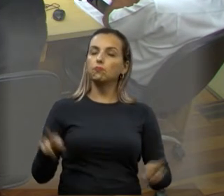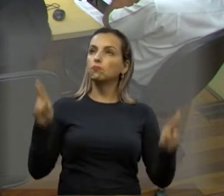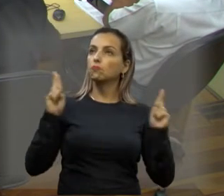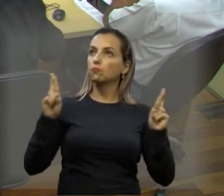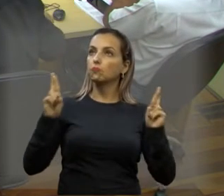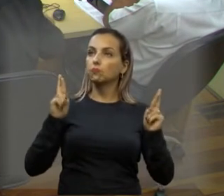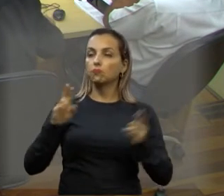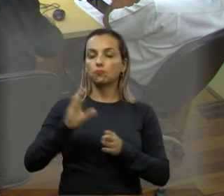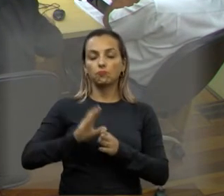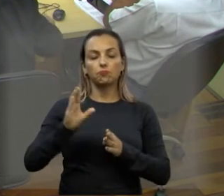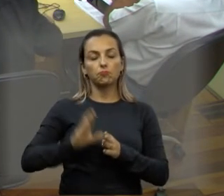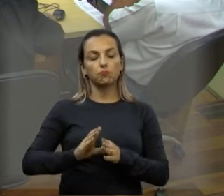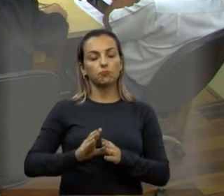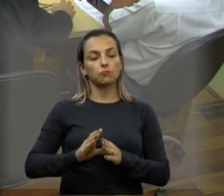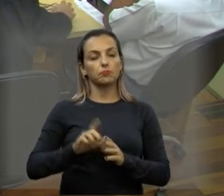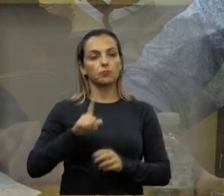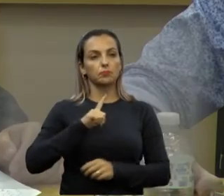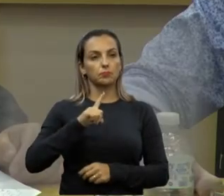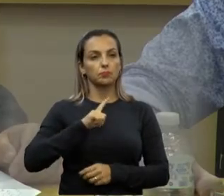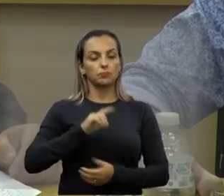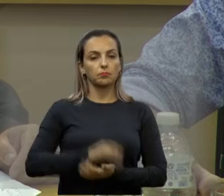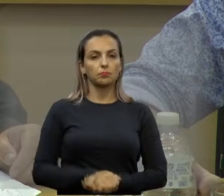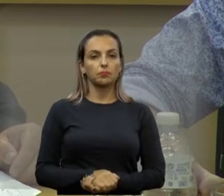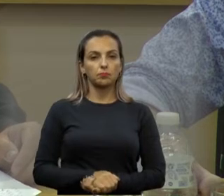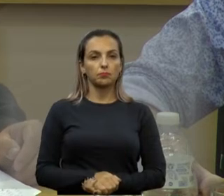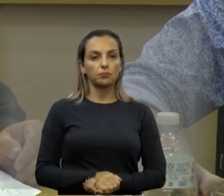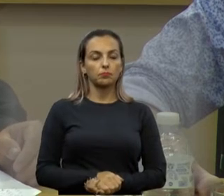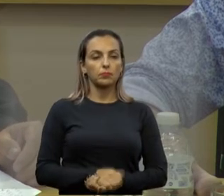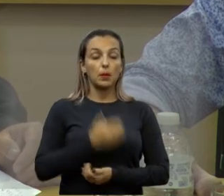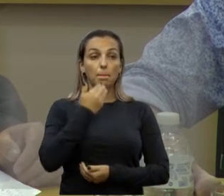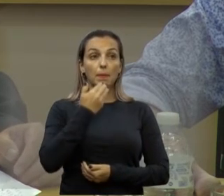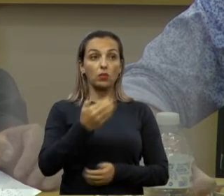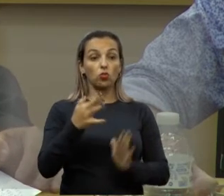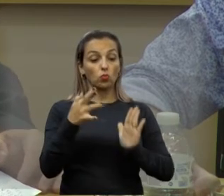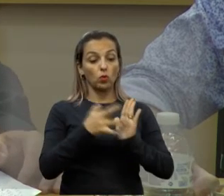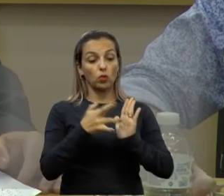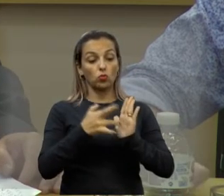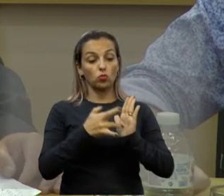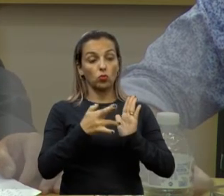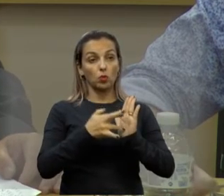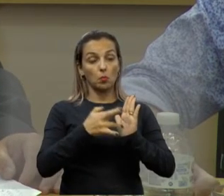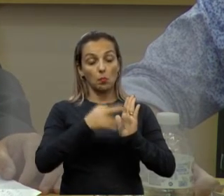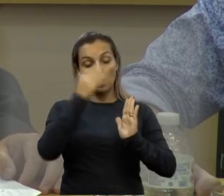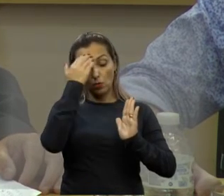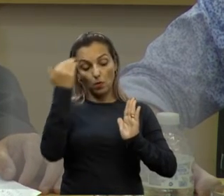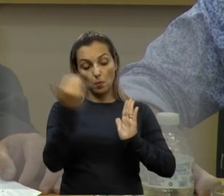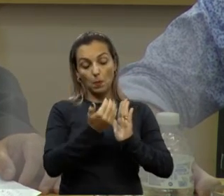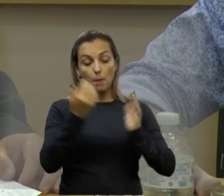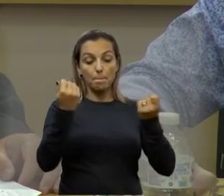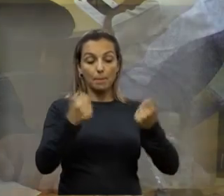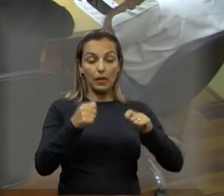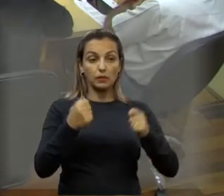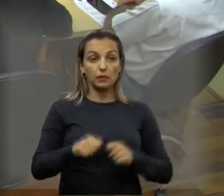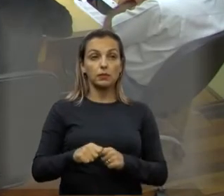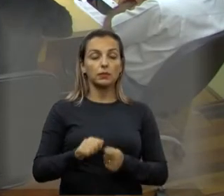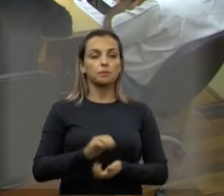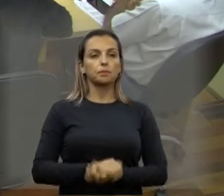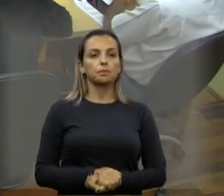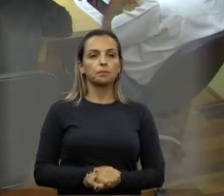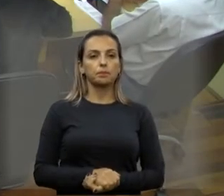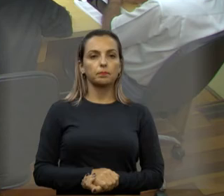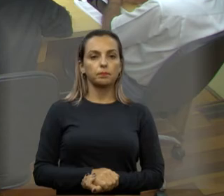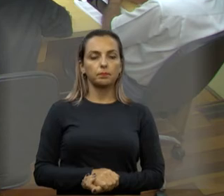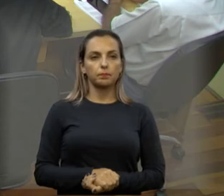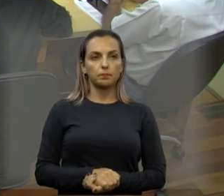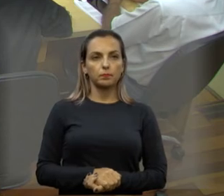casa faça Obrigado Zé Obrigado Vereador é regimental o pedido de vista de dez dias vereador Edson Joel